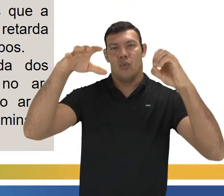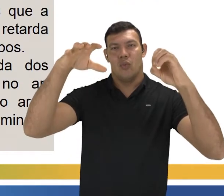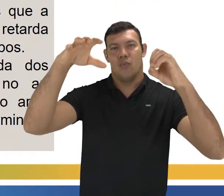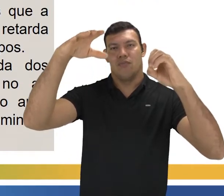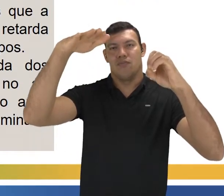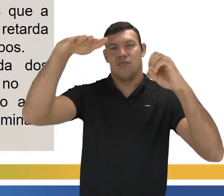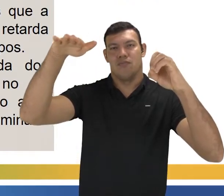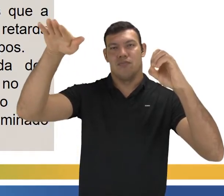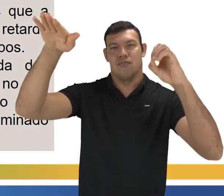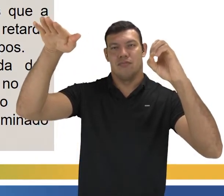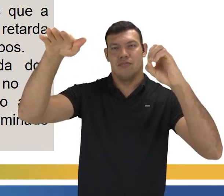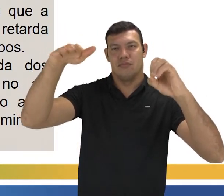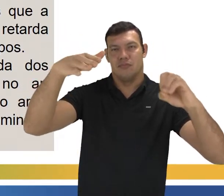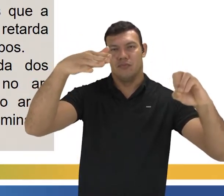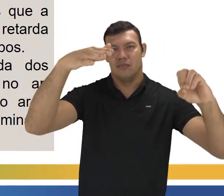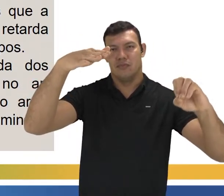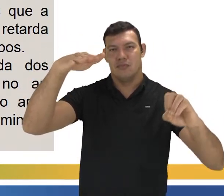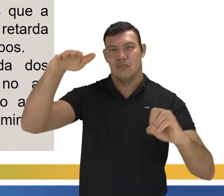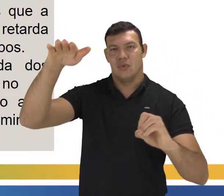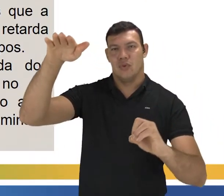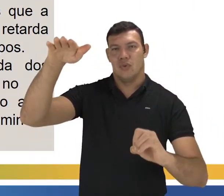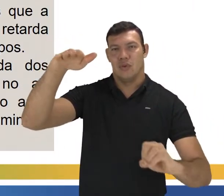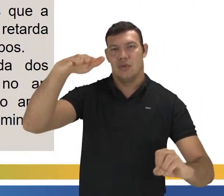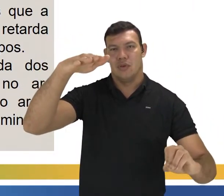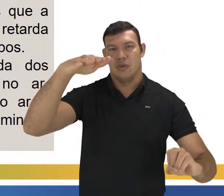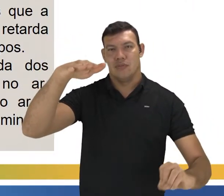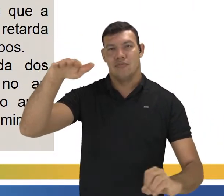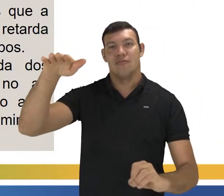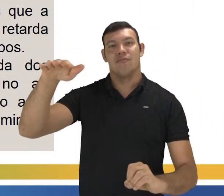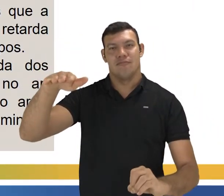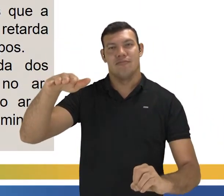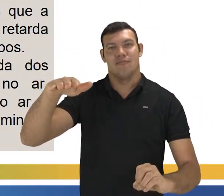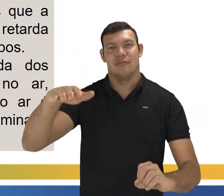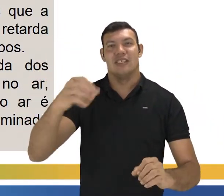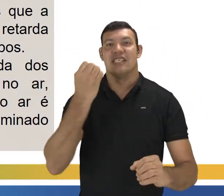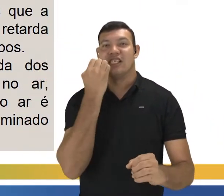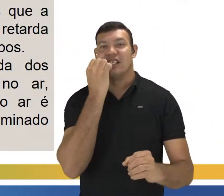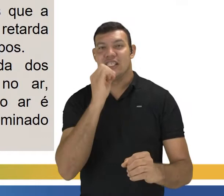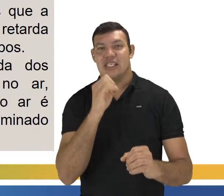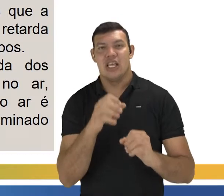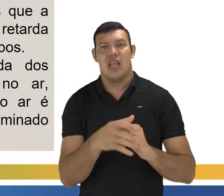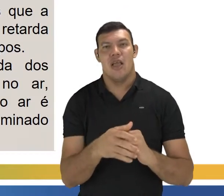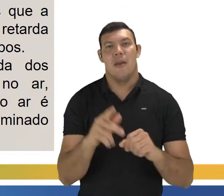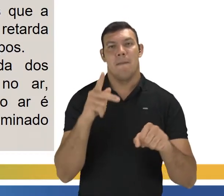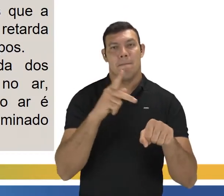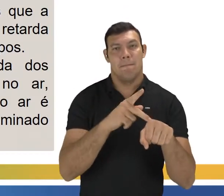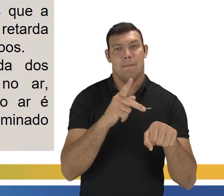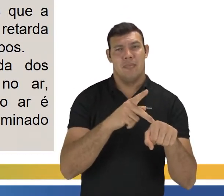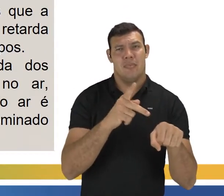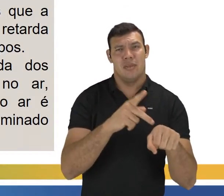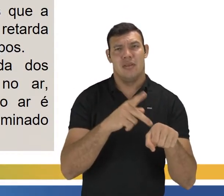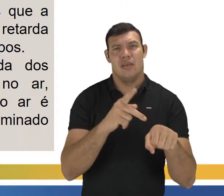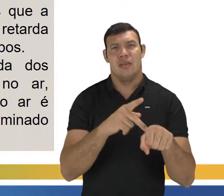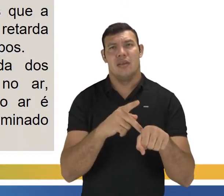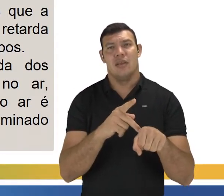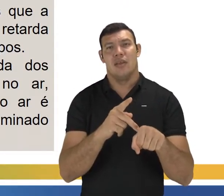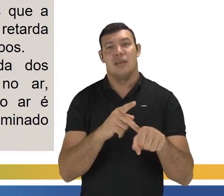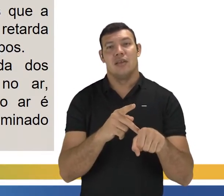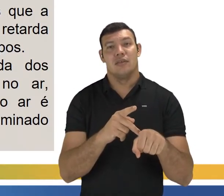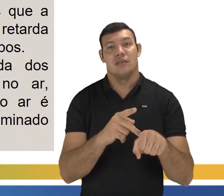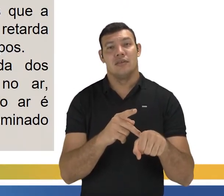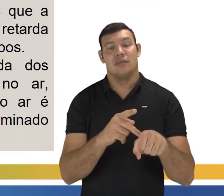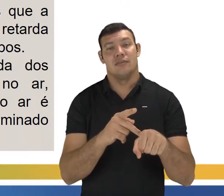ar influencia mais na pena fazendo com que os dois não cheguem ao mesmo tempo mas se eu pegar essa pedrinha e essa pena e colocar em um tubo